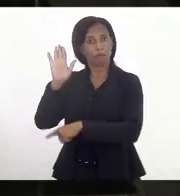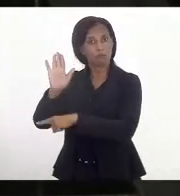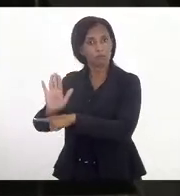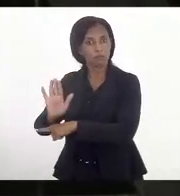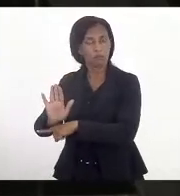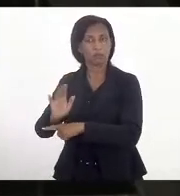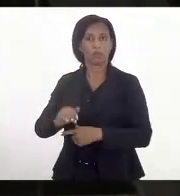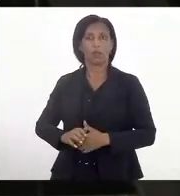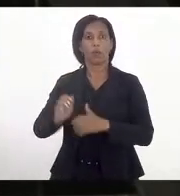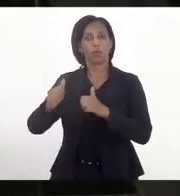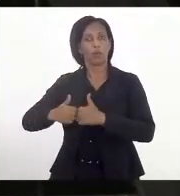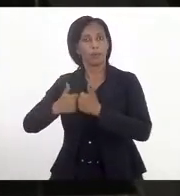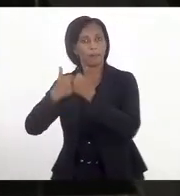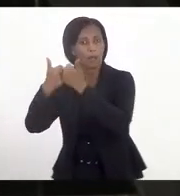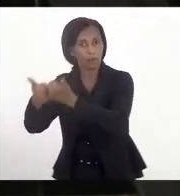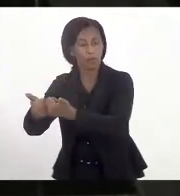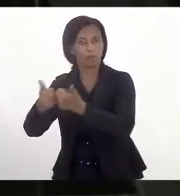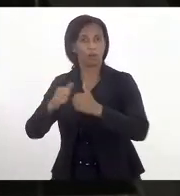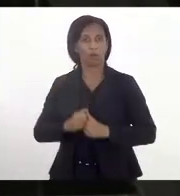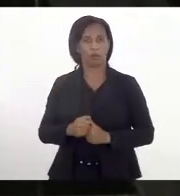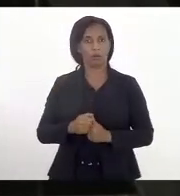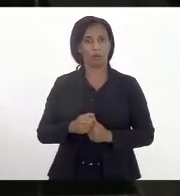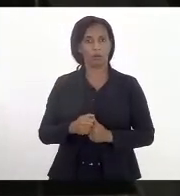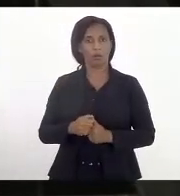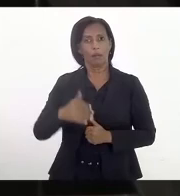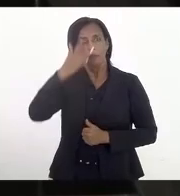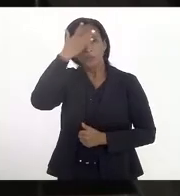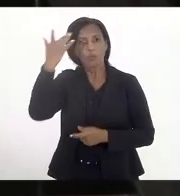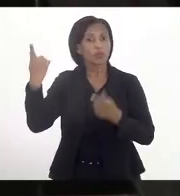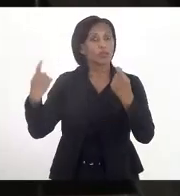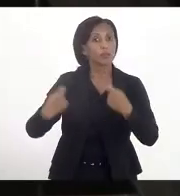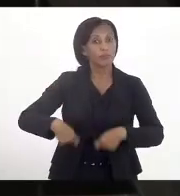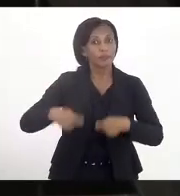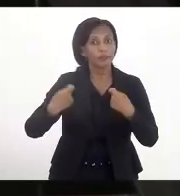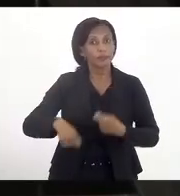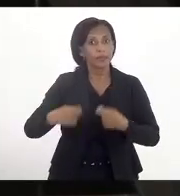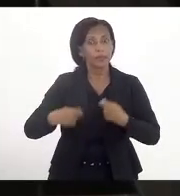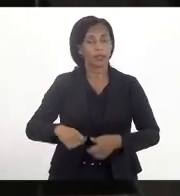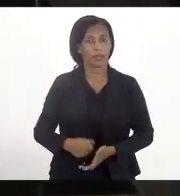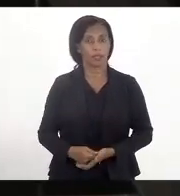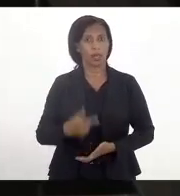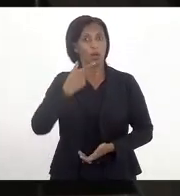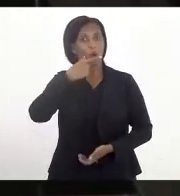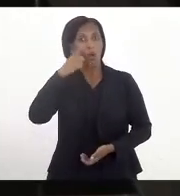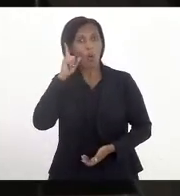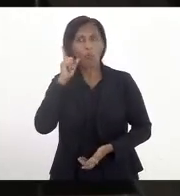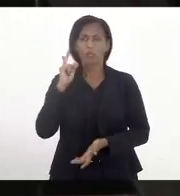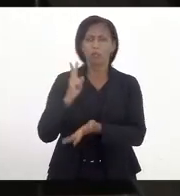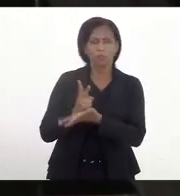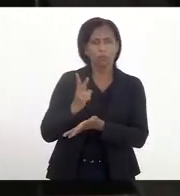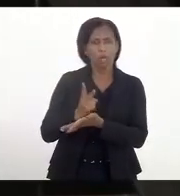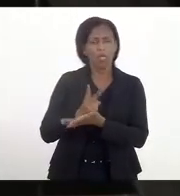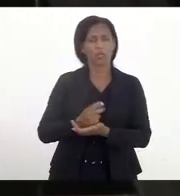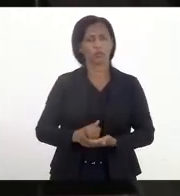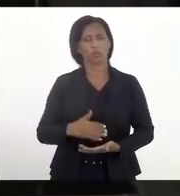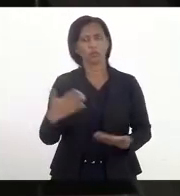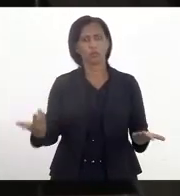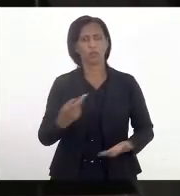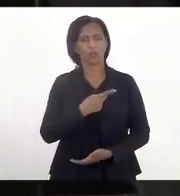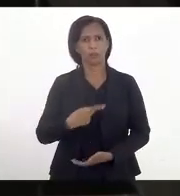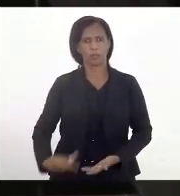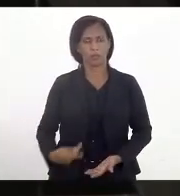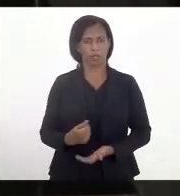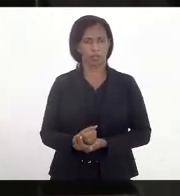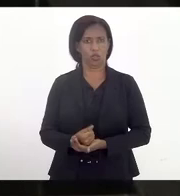que é melhor para os mais necessitados ontem mesmo senhora Presidente